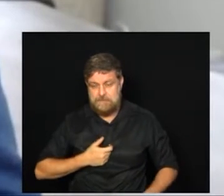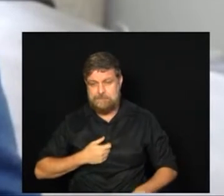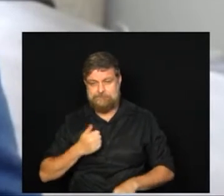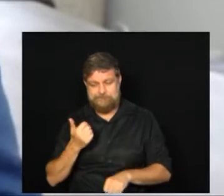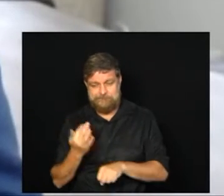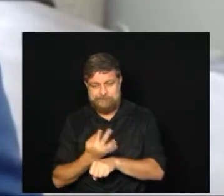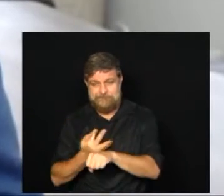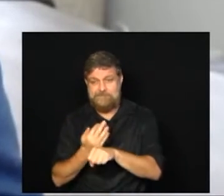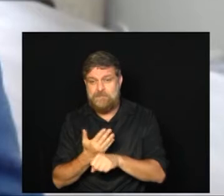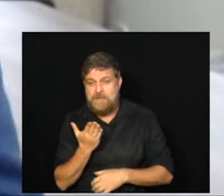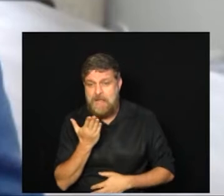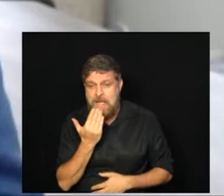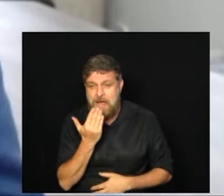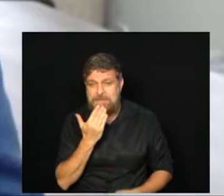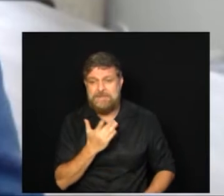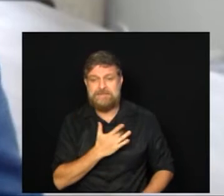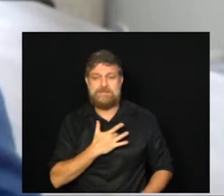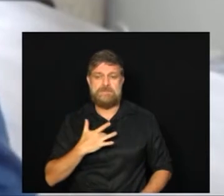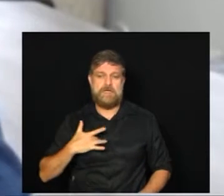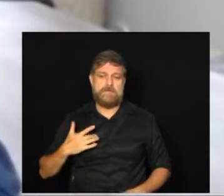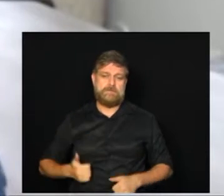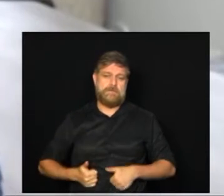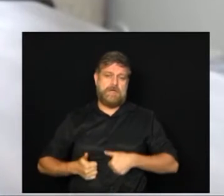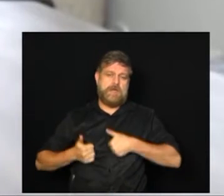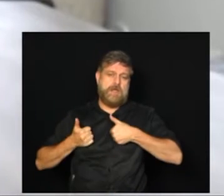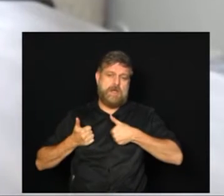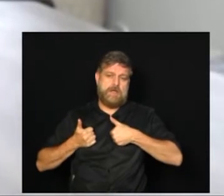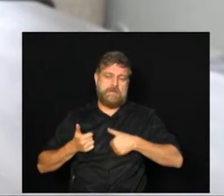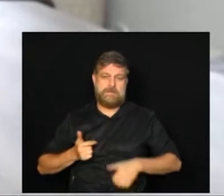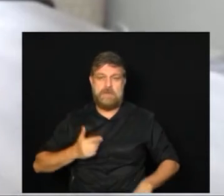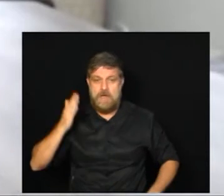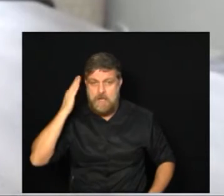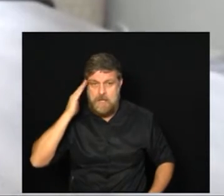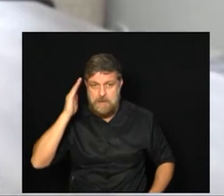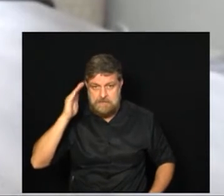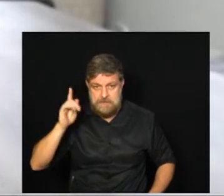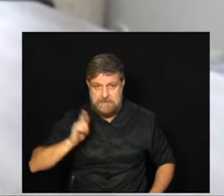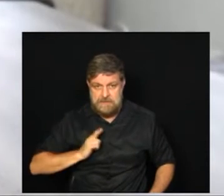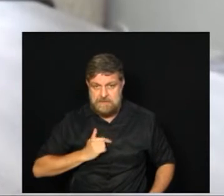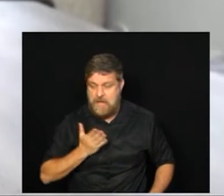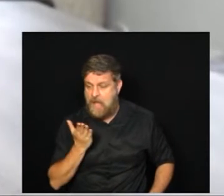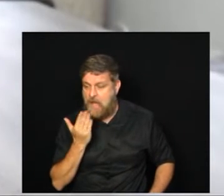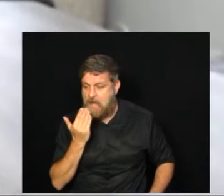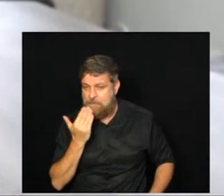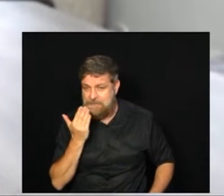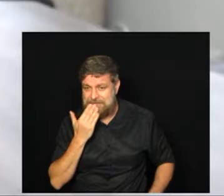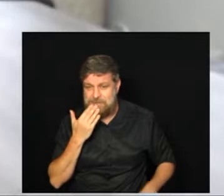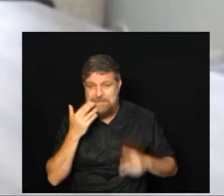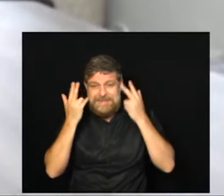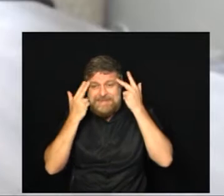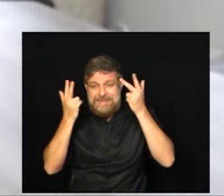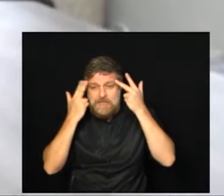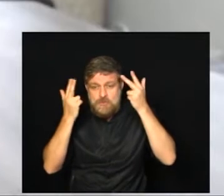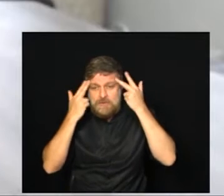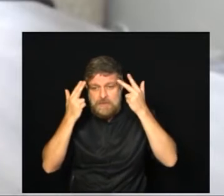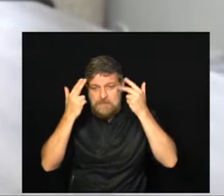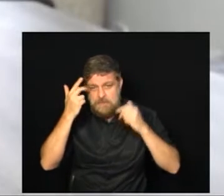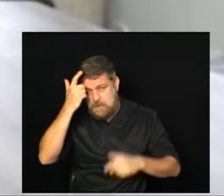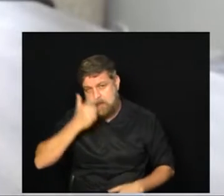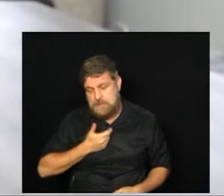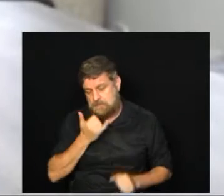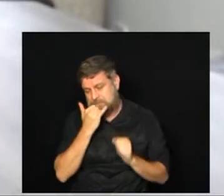foi ter uma alimentação mais saudável. Eu entendi que ter uma alimentação mais natural, né, eu mesmo dava desculpa,